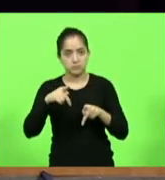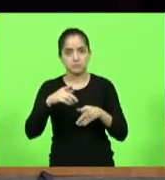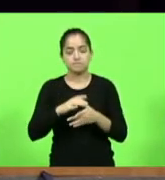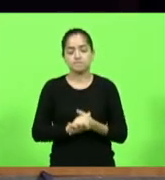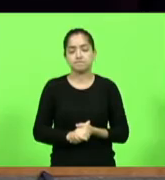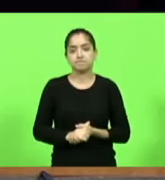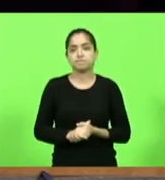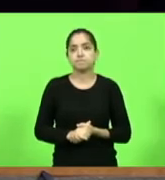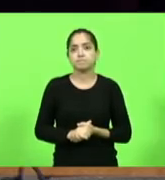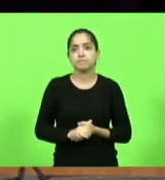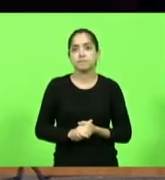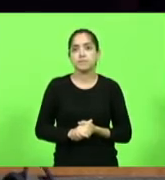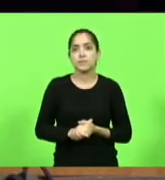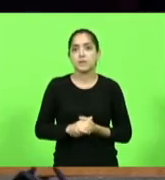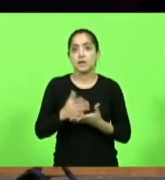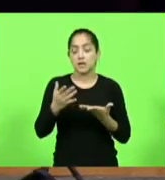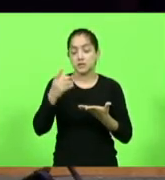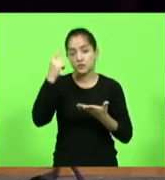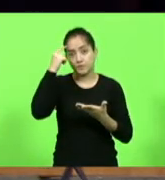Mas imaginávamos